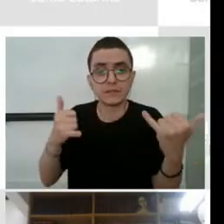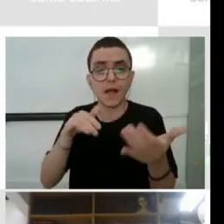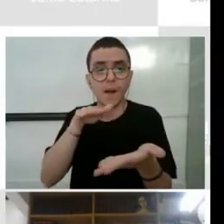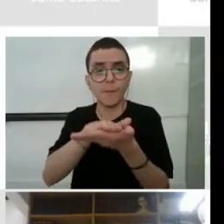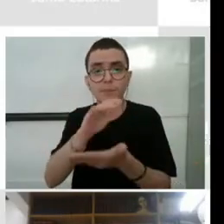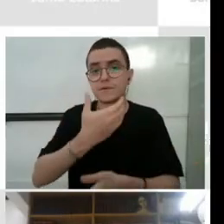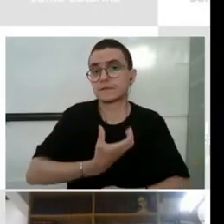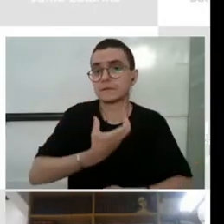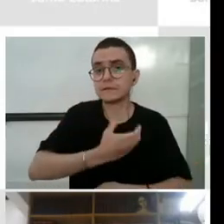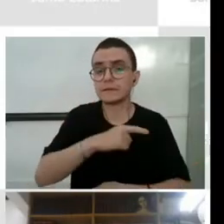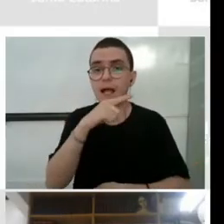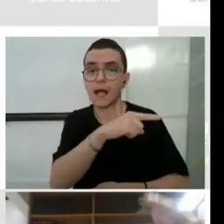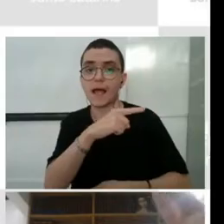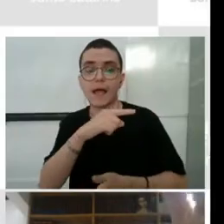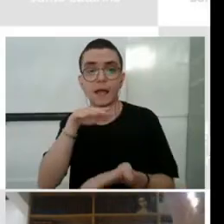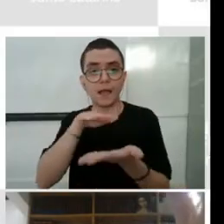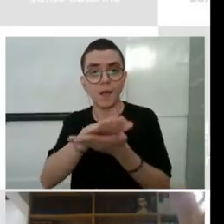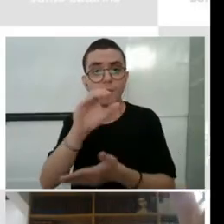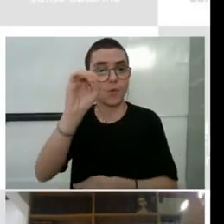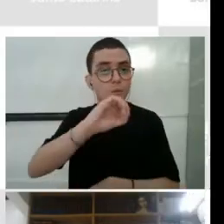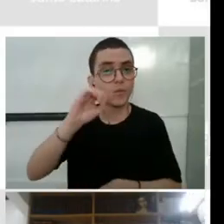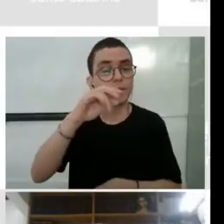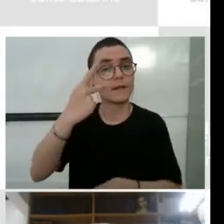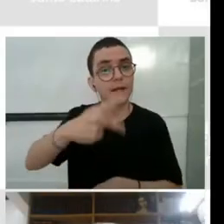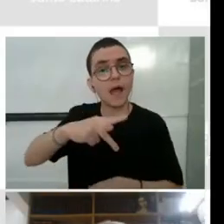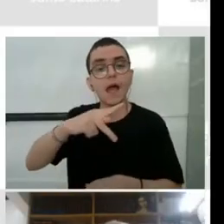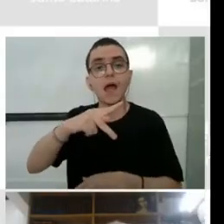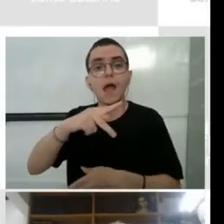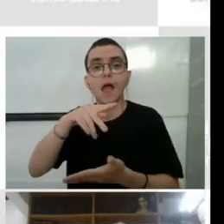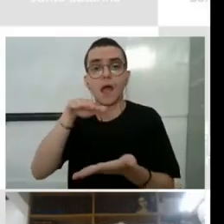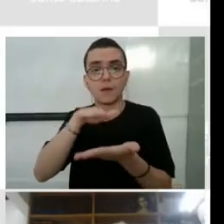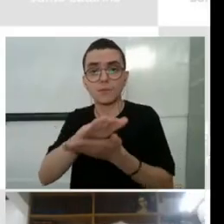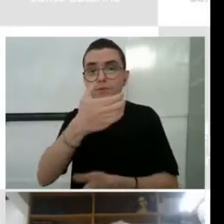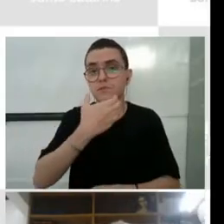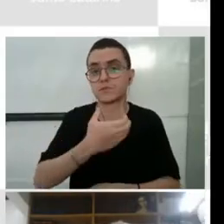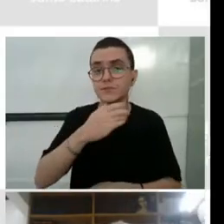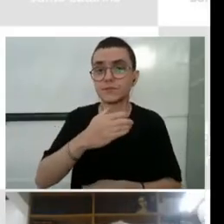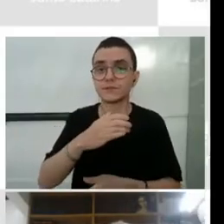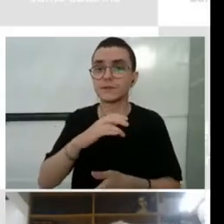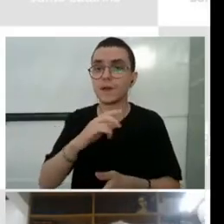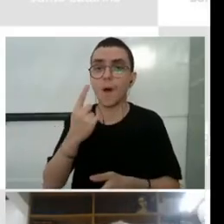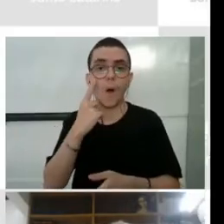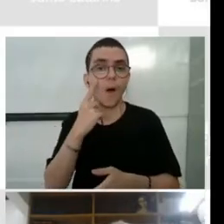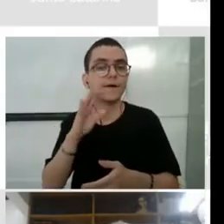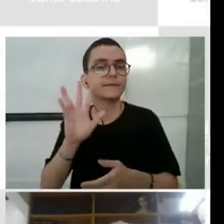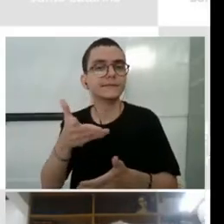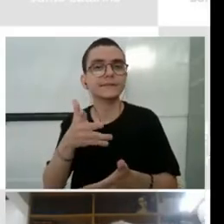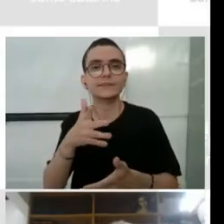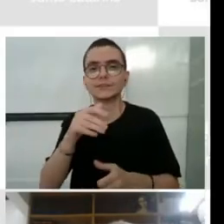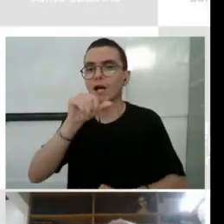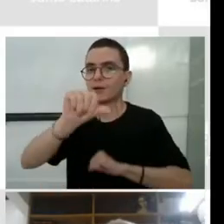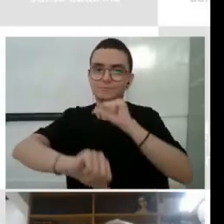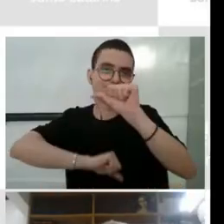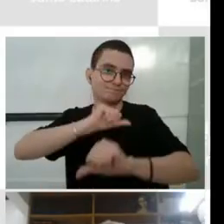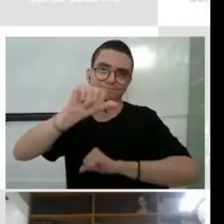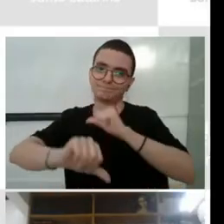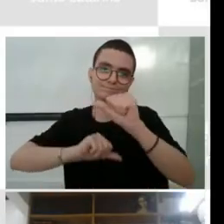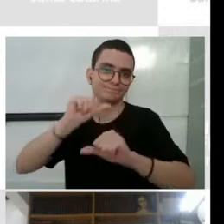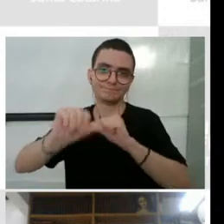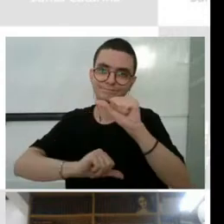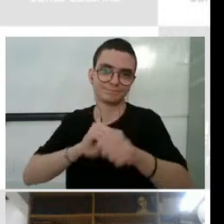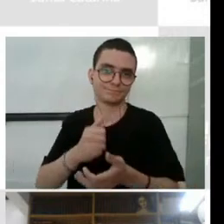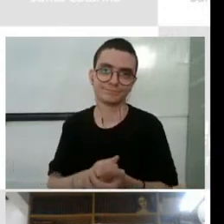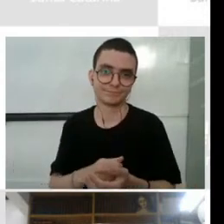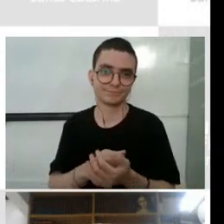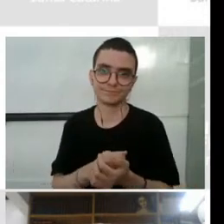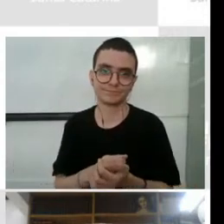Aquele tinha sido publicado em outubro, esse foi publicado em dezembro. Vocês percebem que já esse não está muito